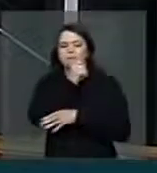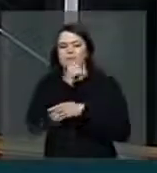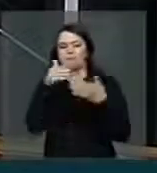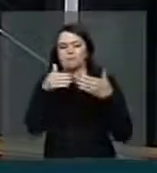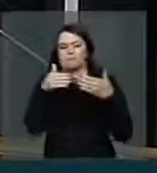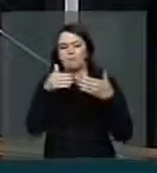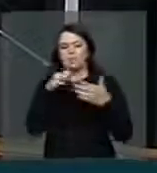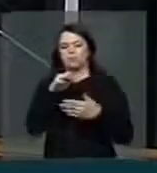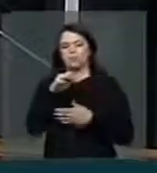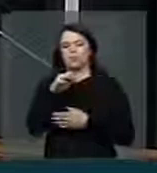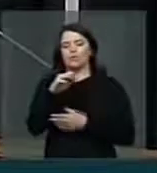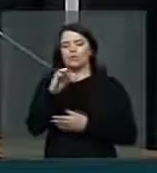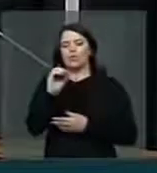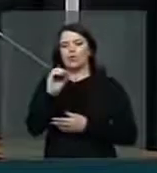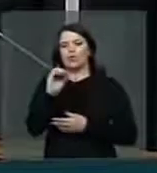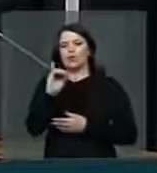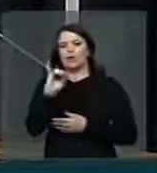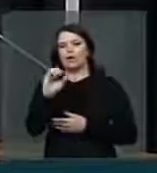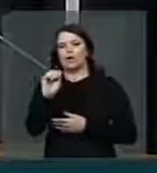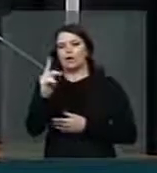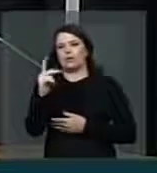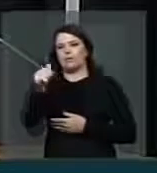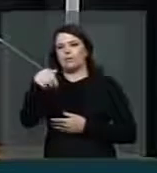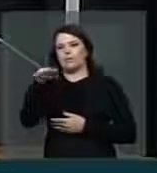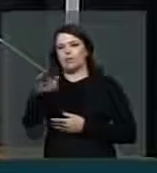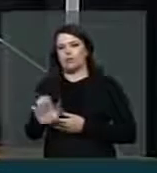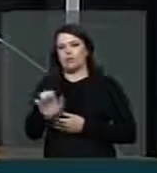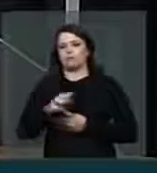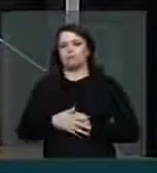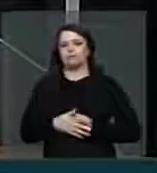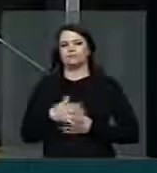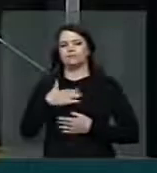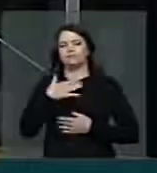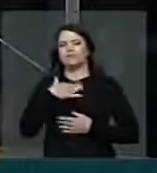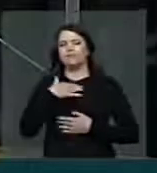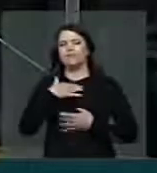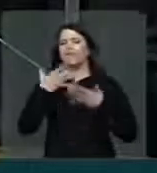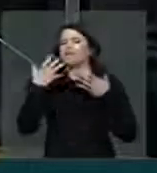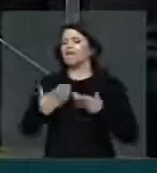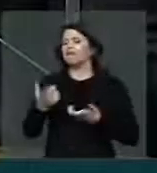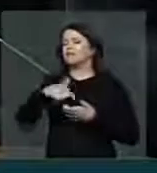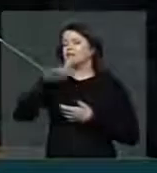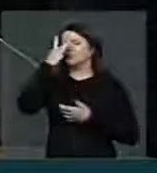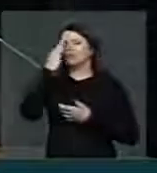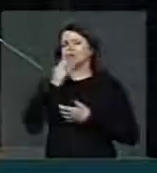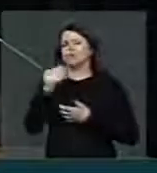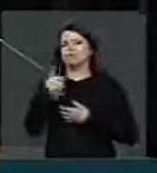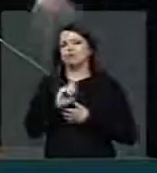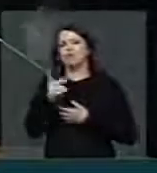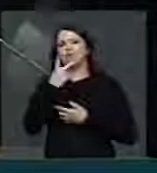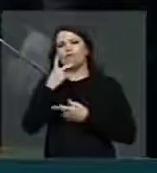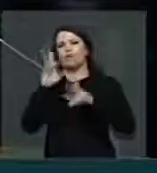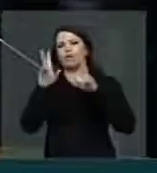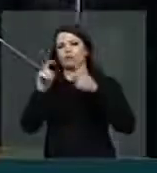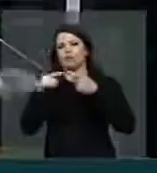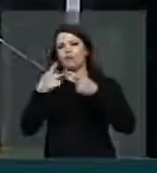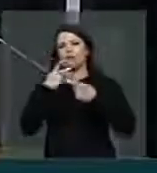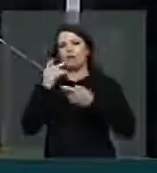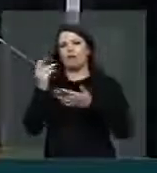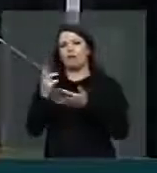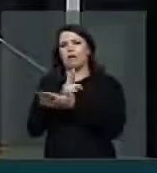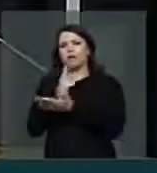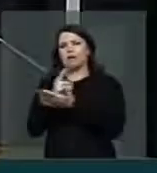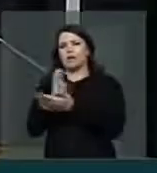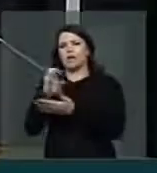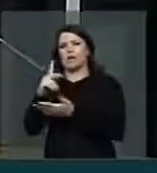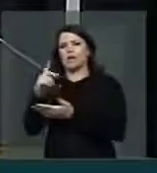município de Oiapoque. Mas antes, sem querer cansá-los, sem querer cansar meus colegas, mas como vai sair uma matéria a meu respeito na revista Época,